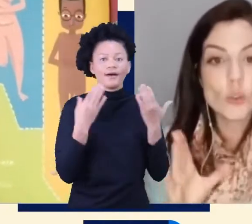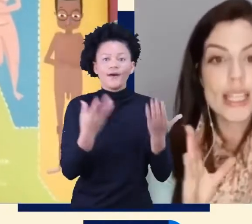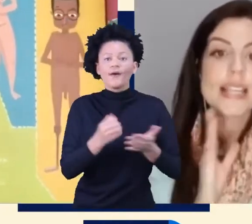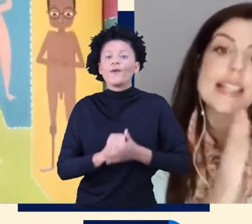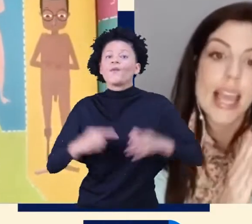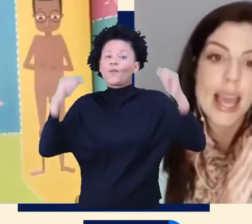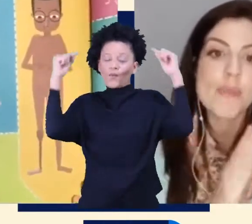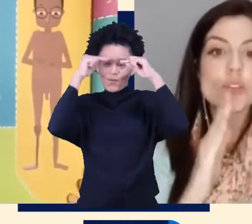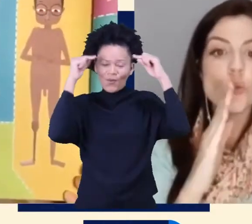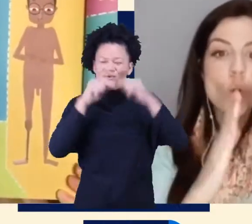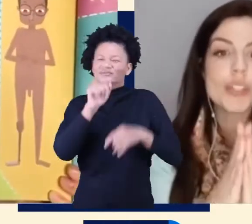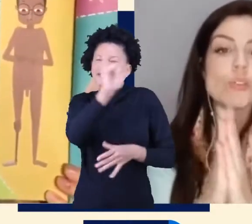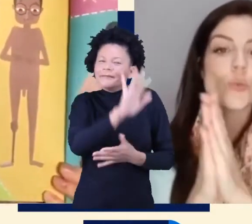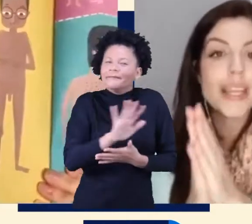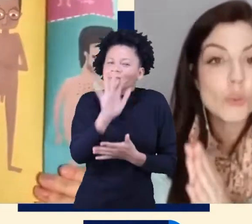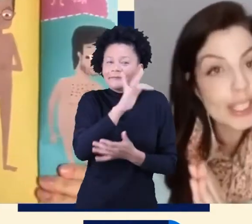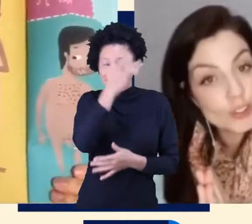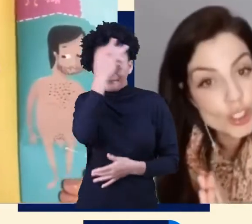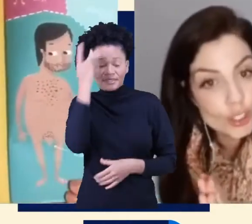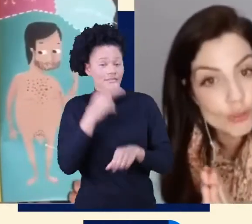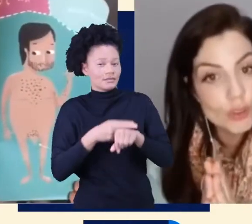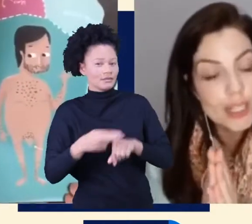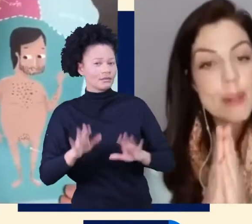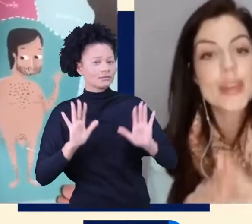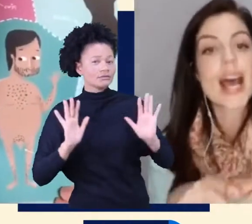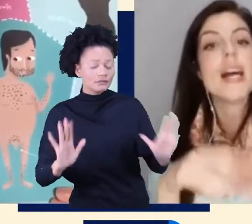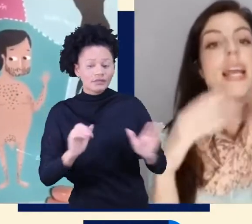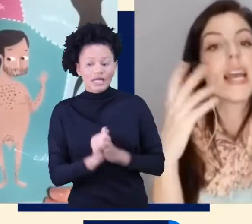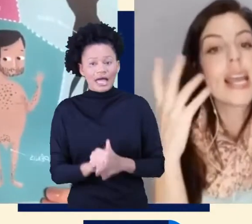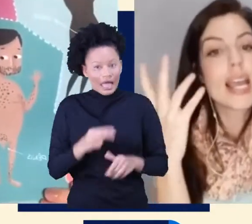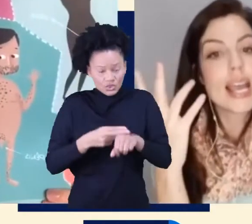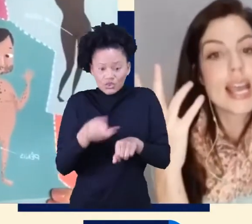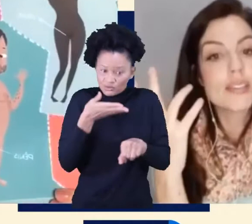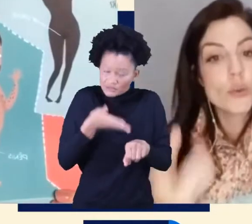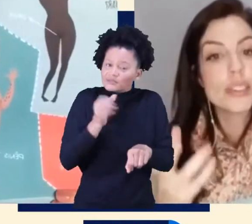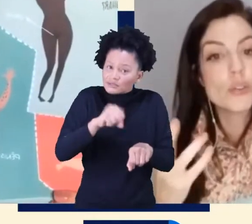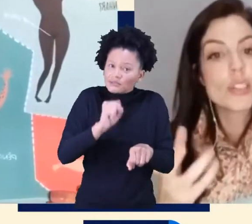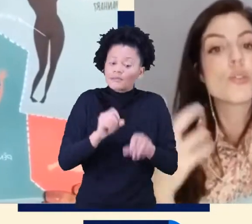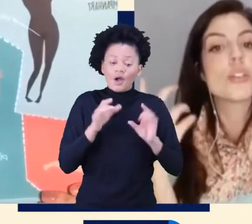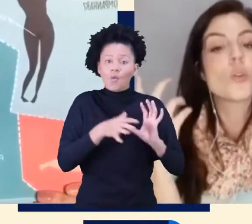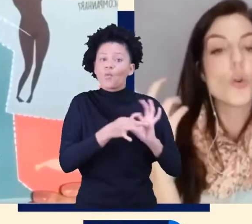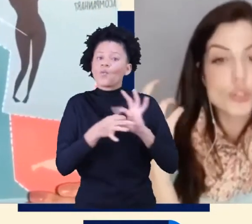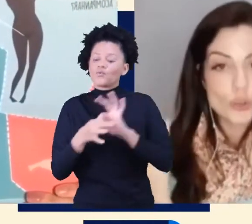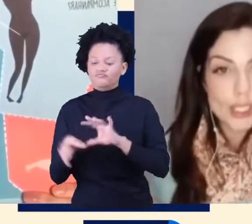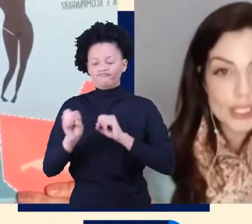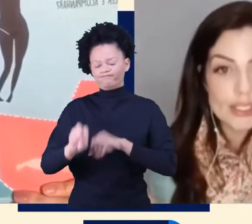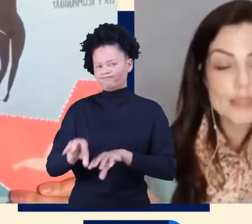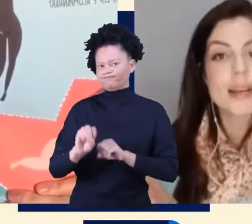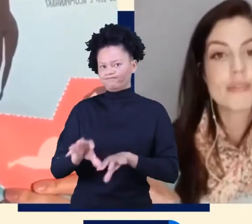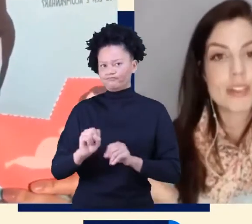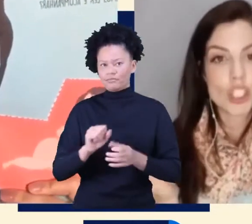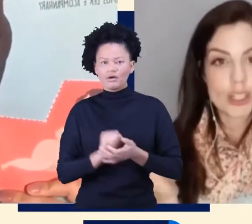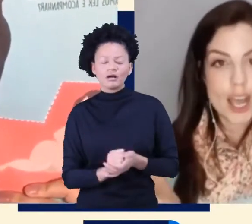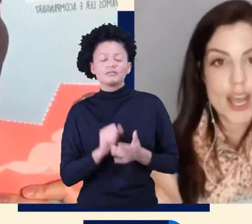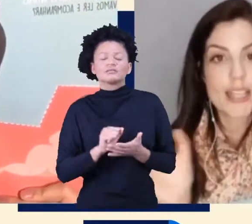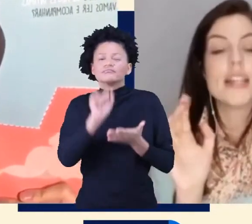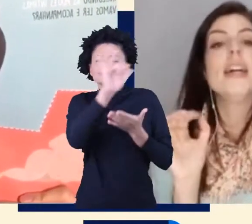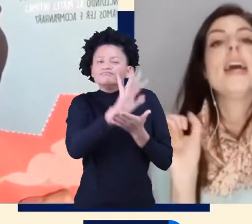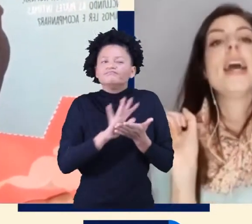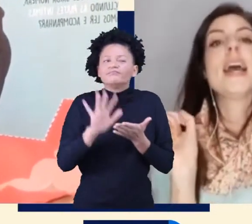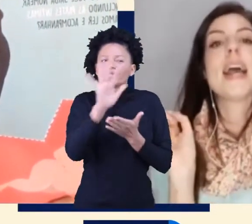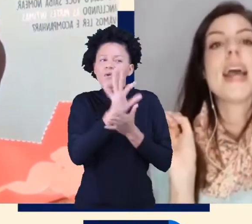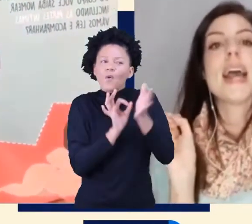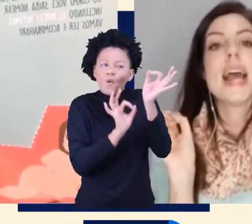É nudez? Mas num contexto educativo, tá? São ilustrações construídas para a faixa